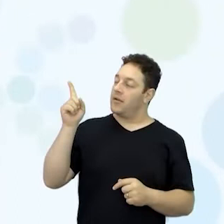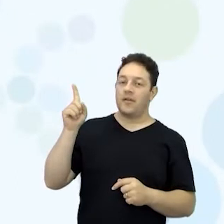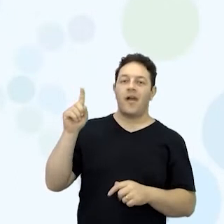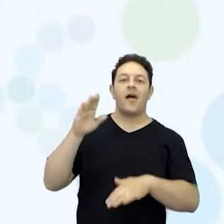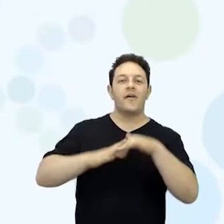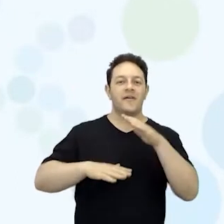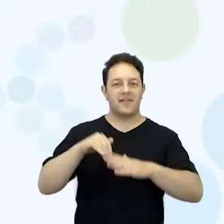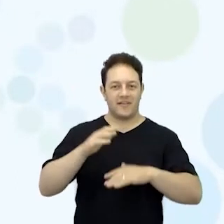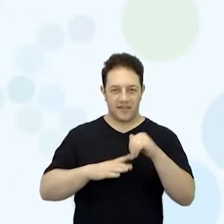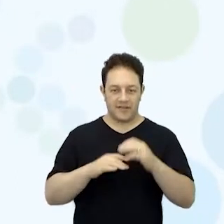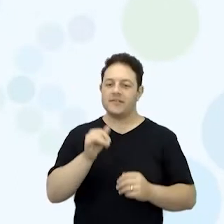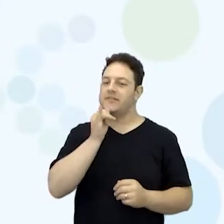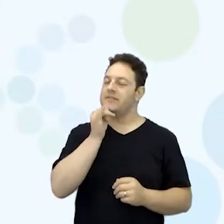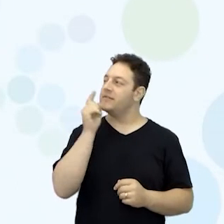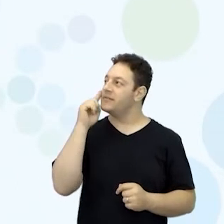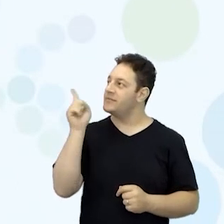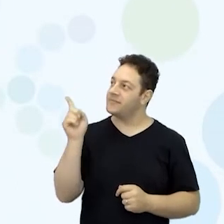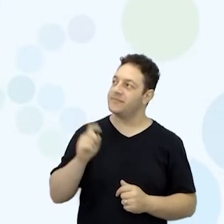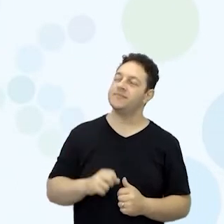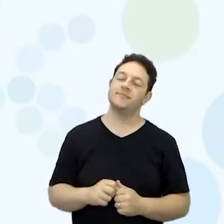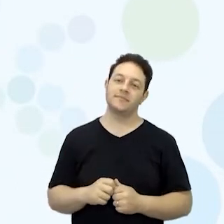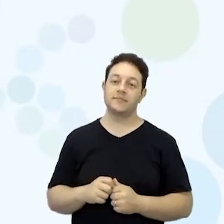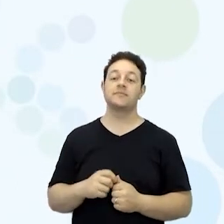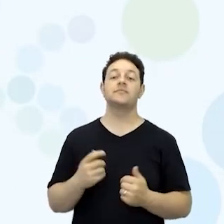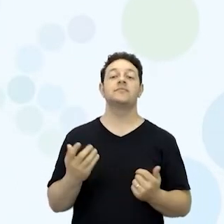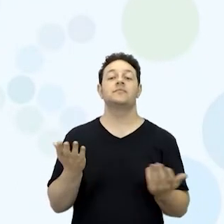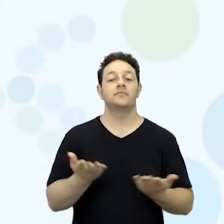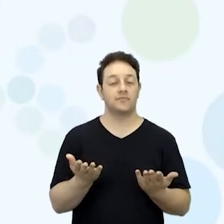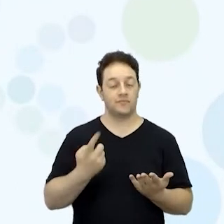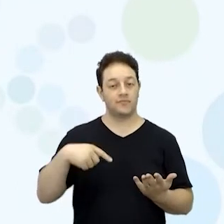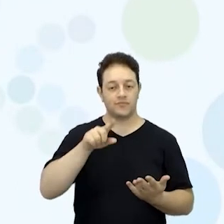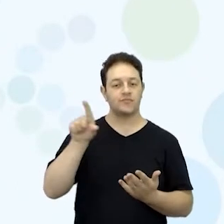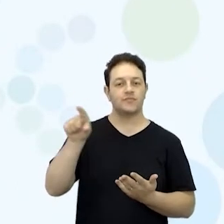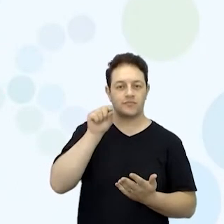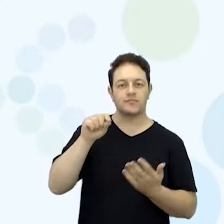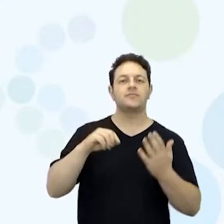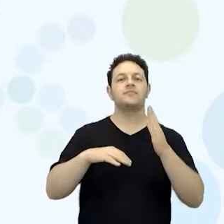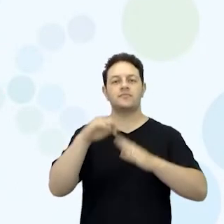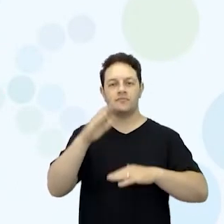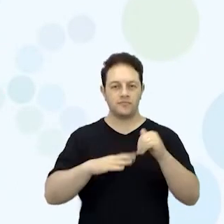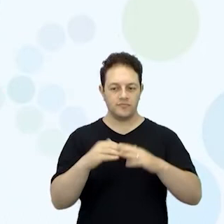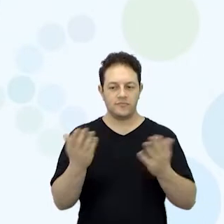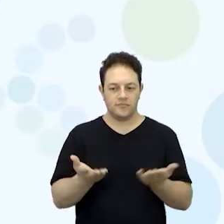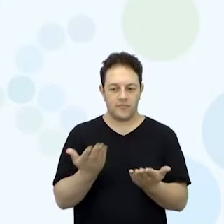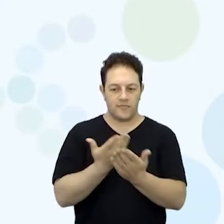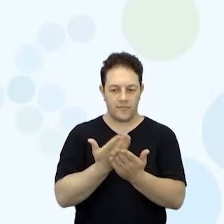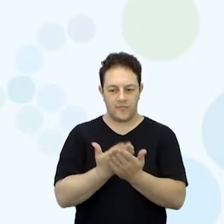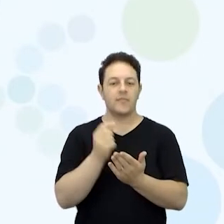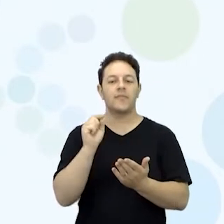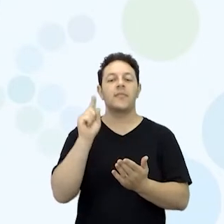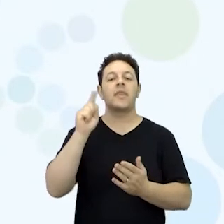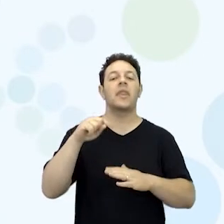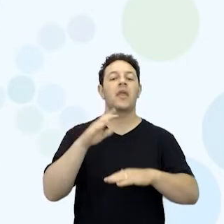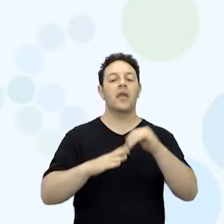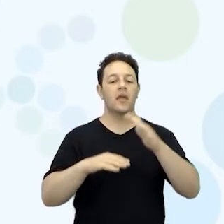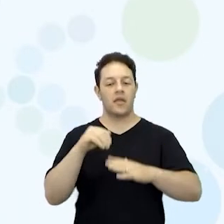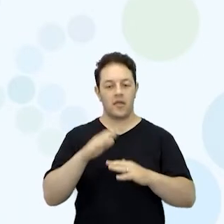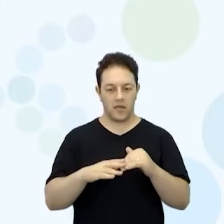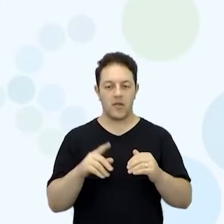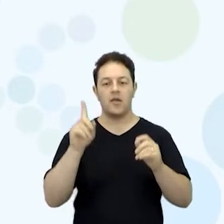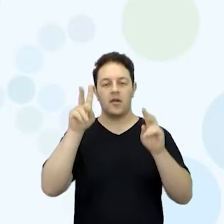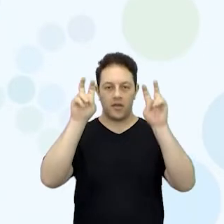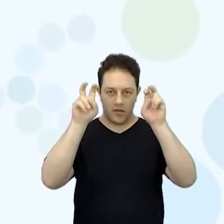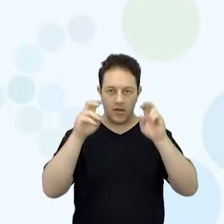habilidades estão habilidade é que a gente tá selecionando aí para vocês nessa aula é habilidade então